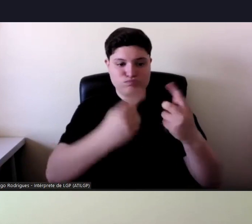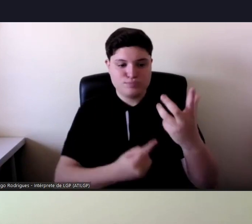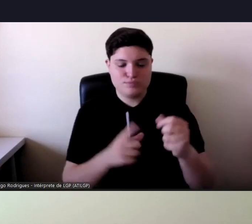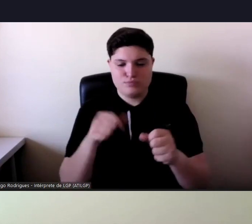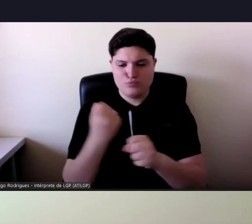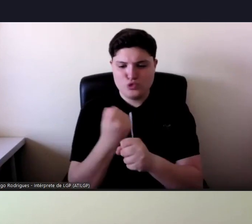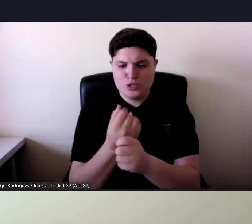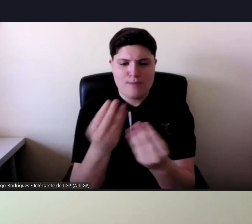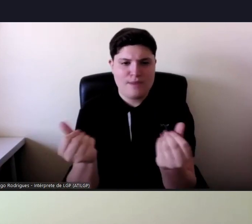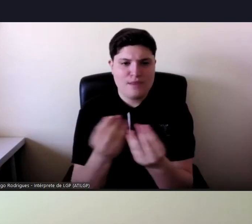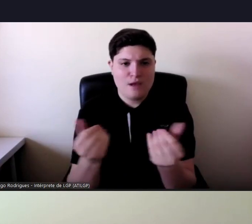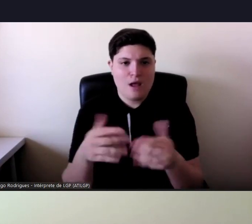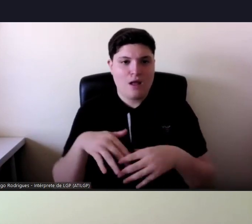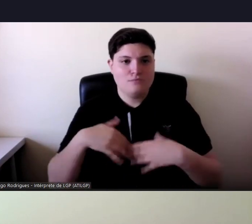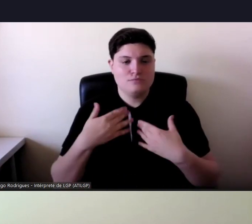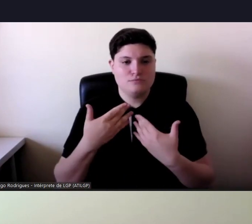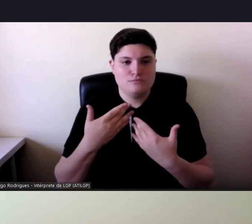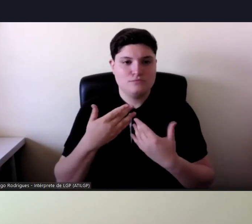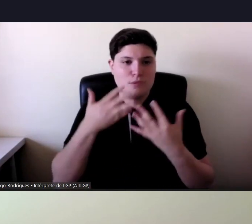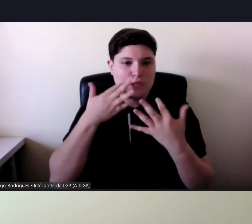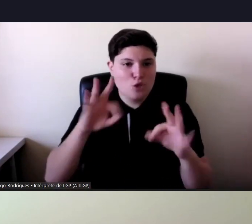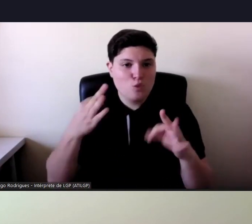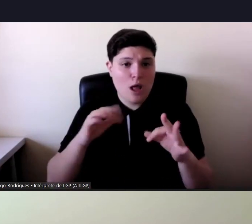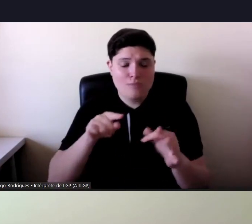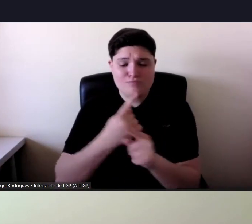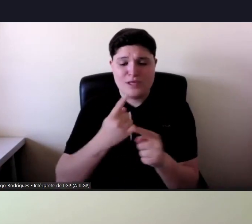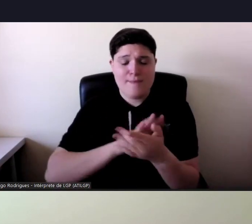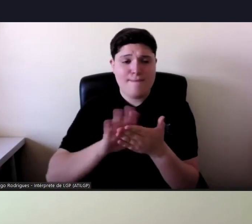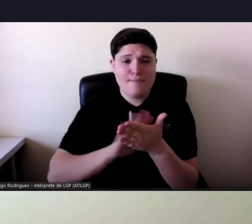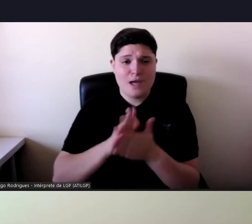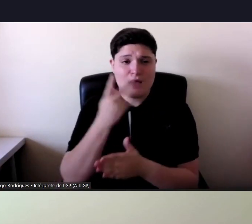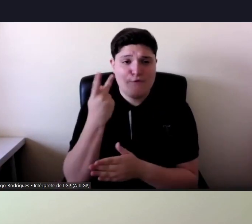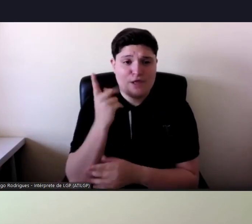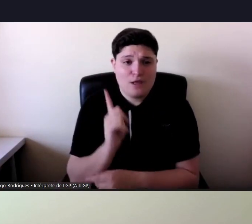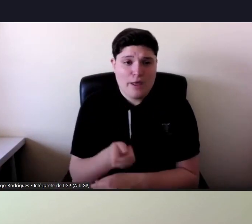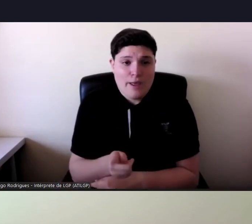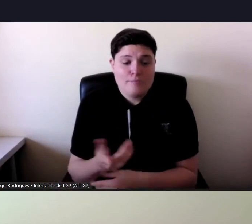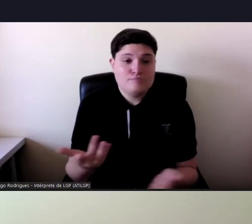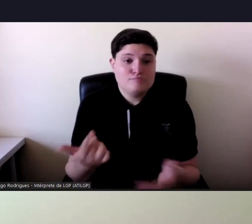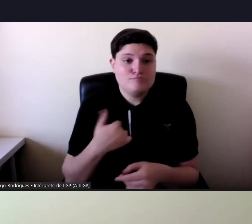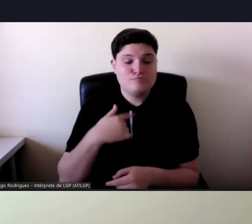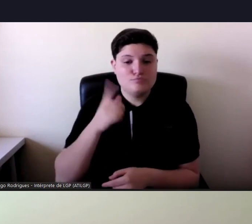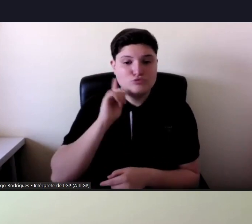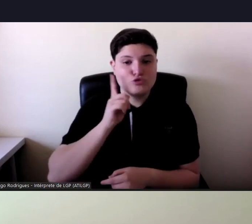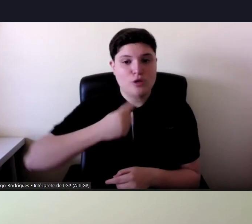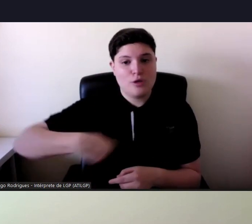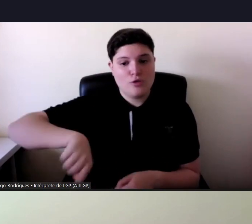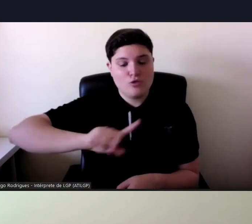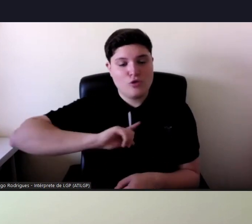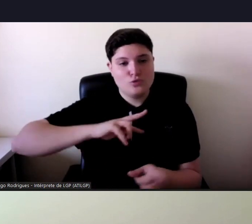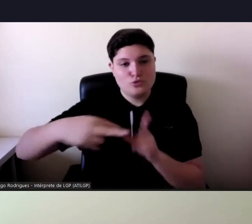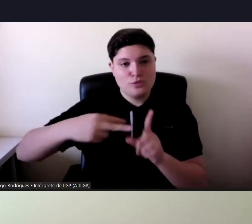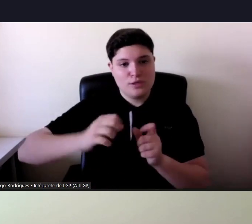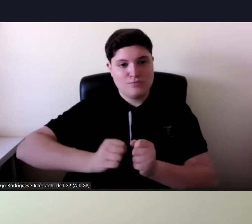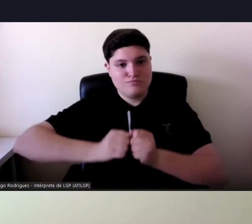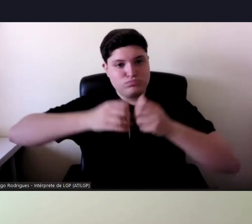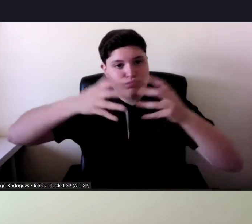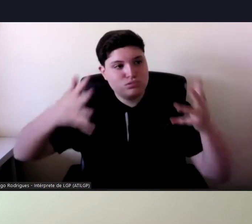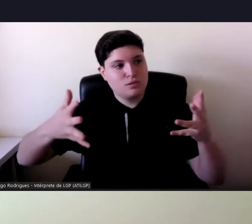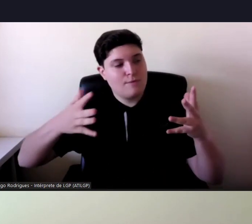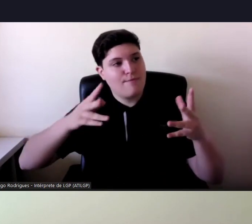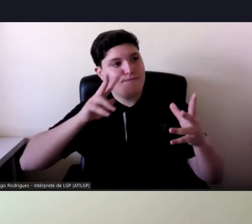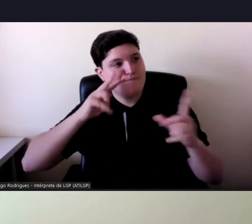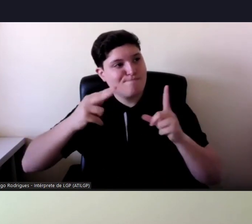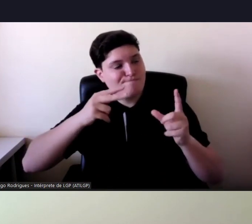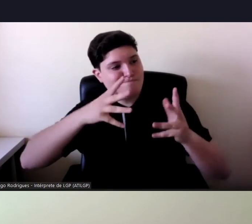que temos cá e que temos vindo a desenvolver e que estamos agora a agregar novas capacidades, que é a calculadora da pegada universitária,